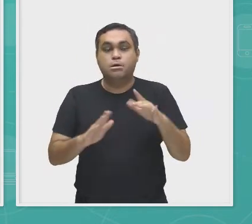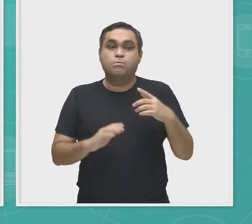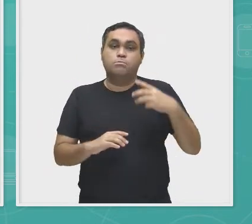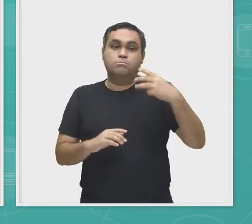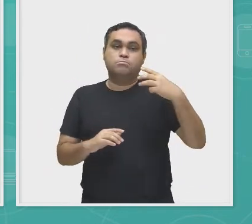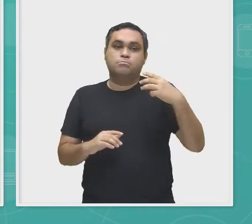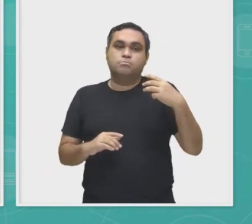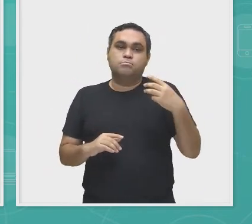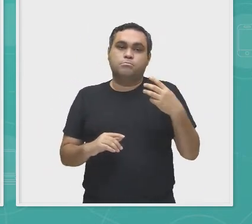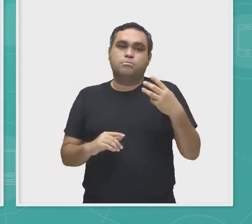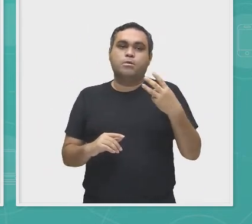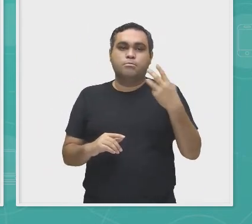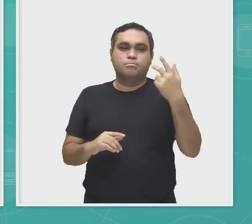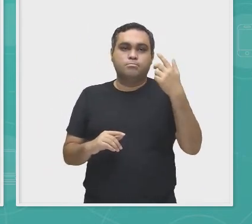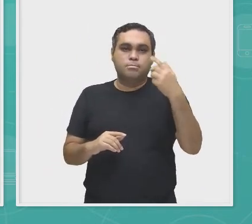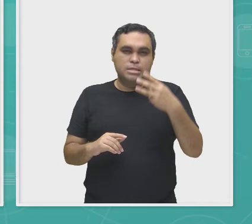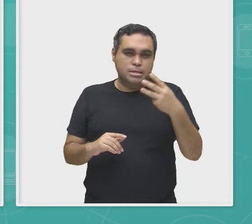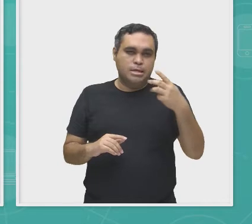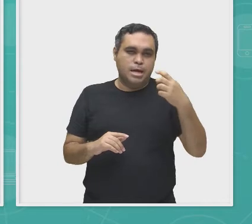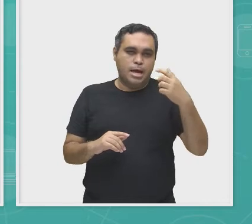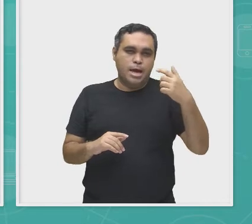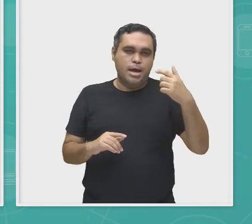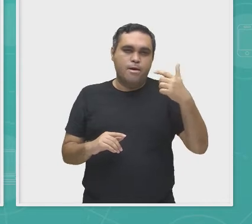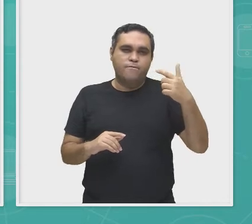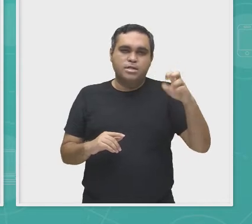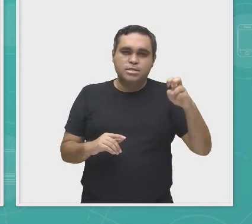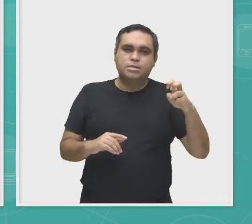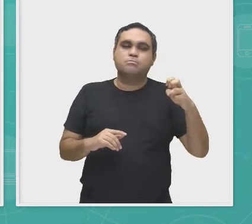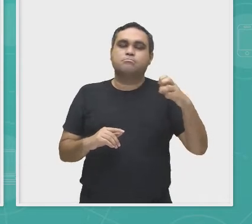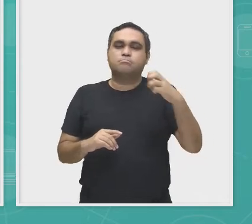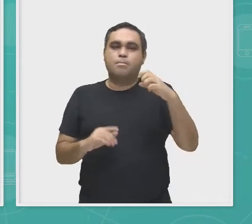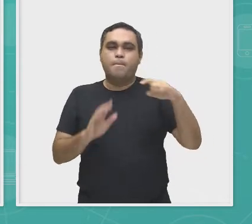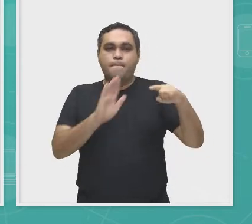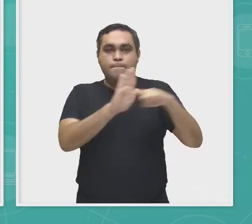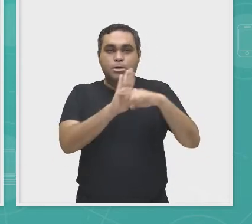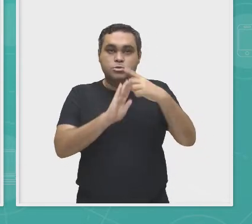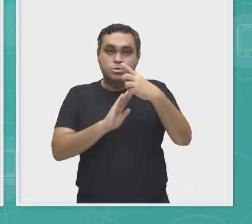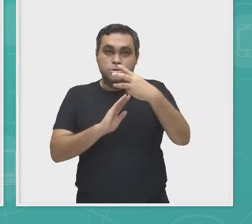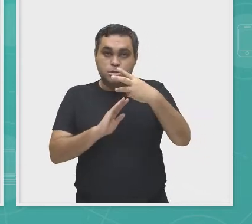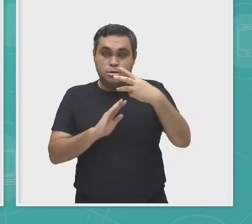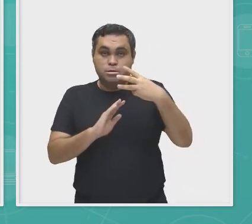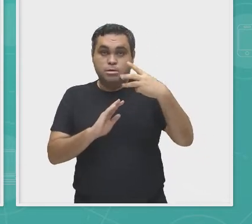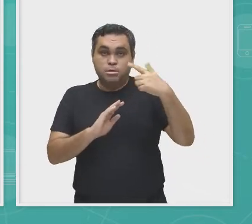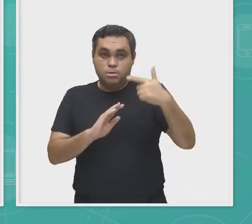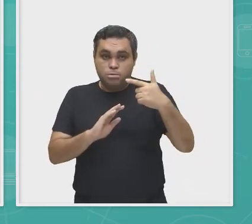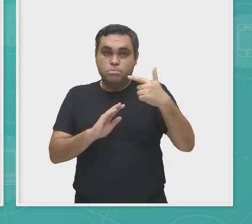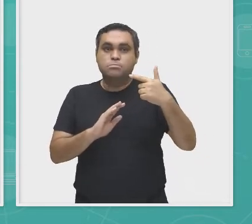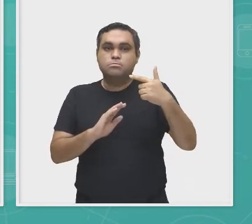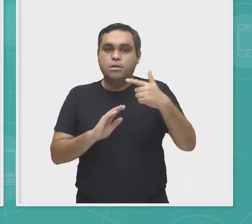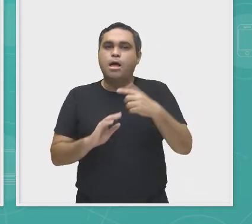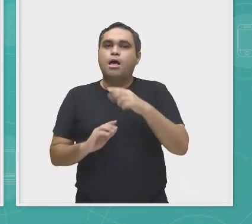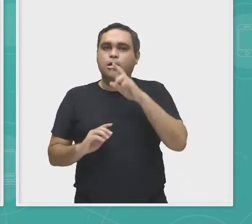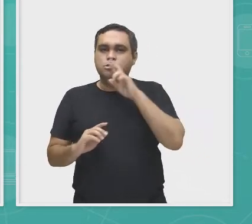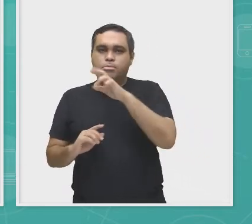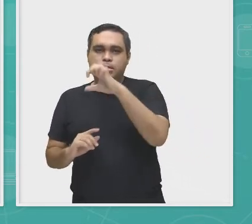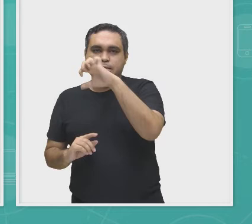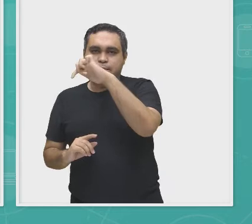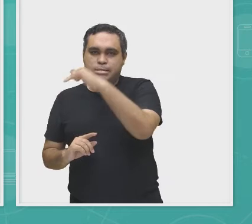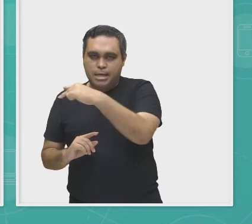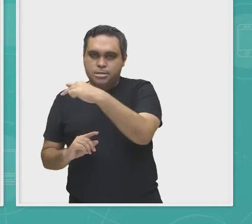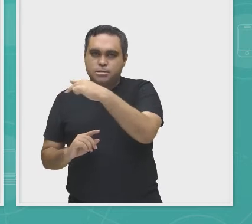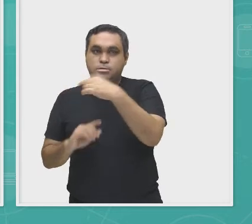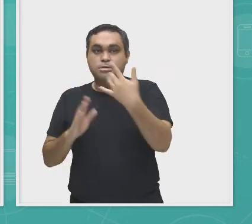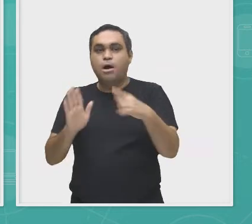32, 7. Então, menos 7. Ou seja, o saldo de gols deste time neste campeonato foi